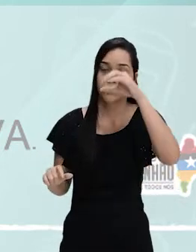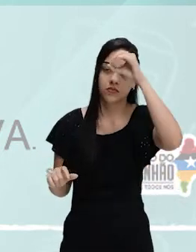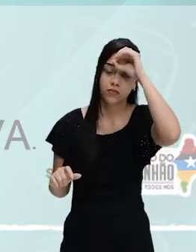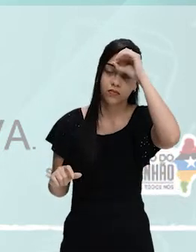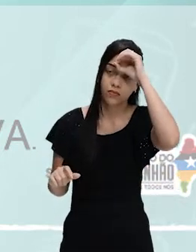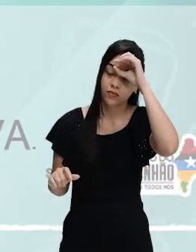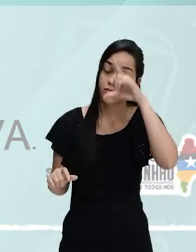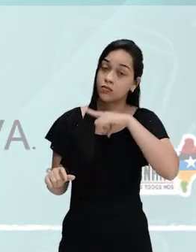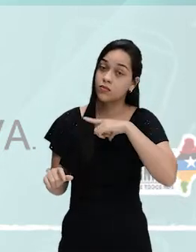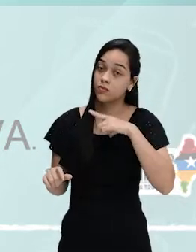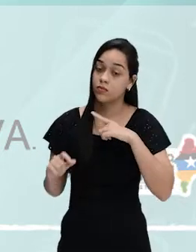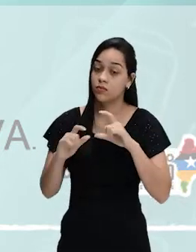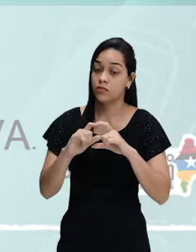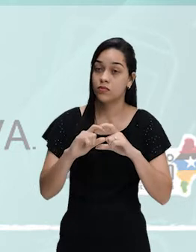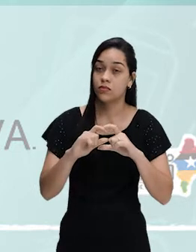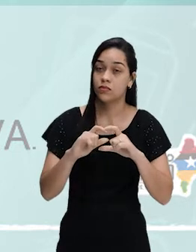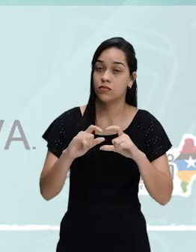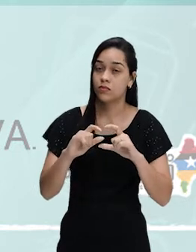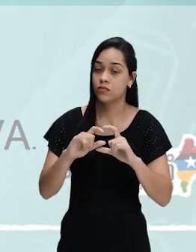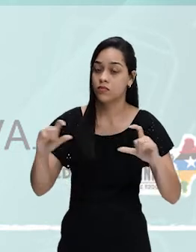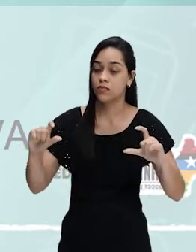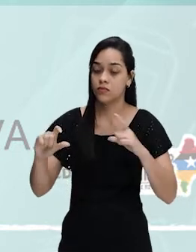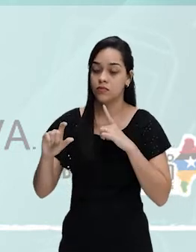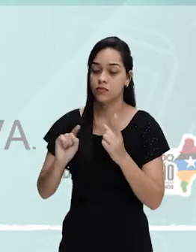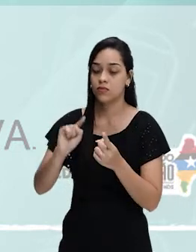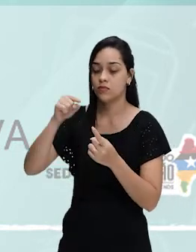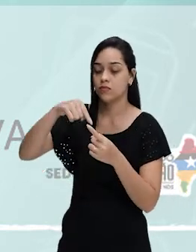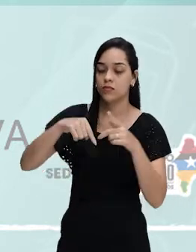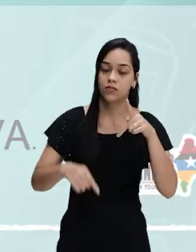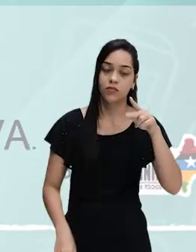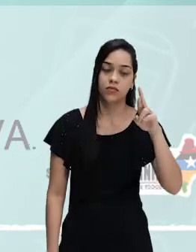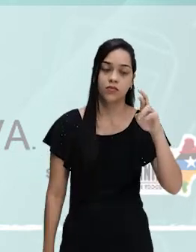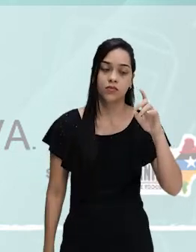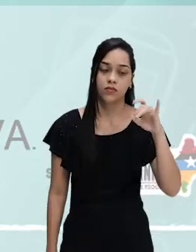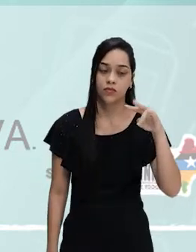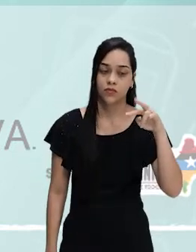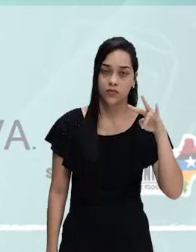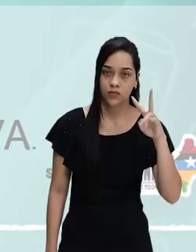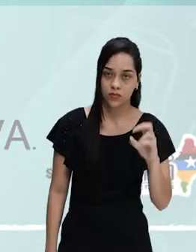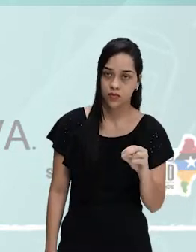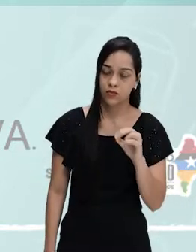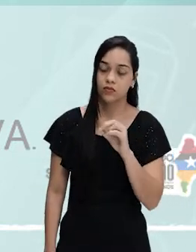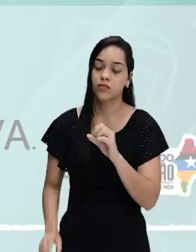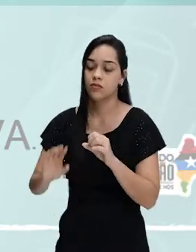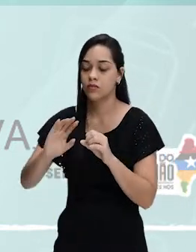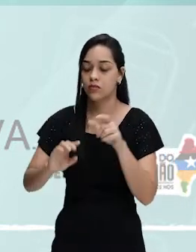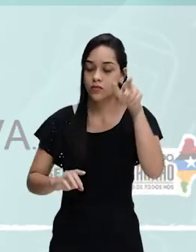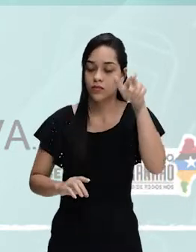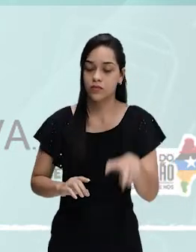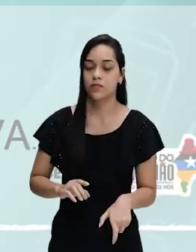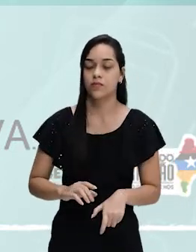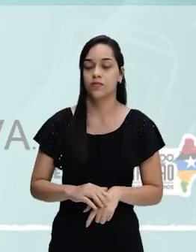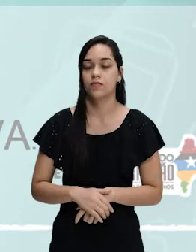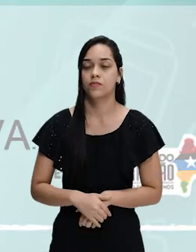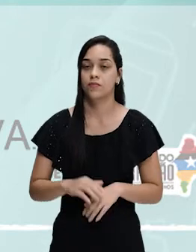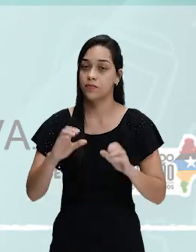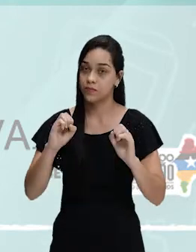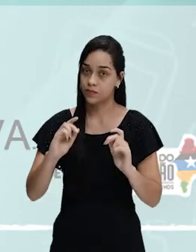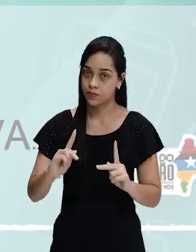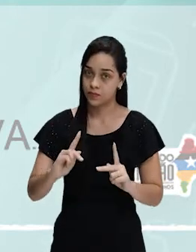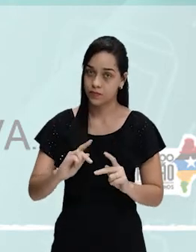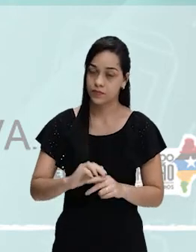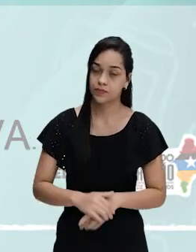nada, uma oração com função de predicativo do sujeito. Ok?